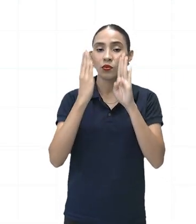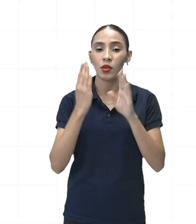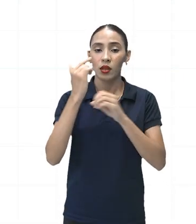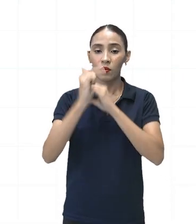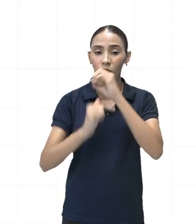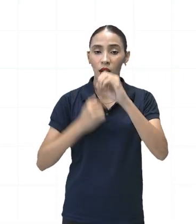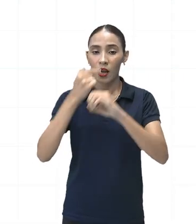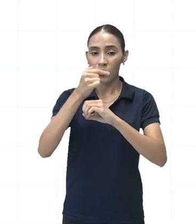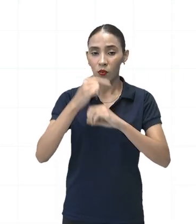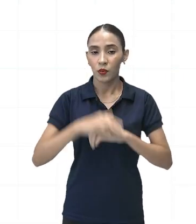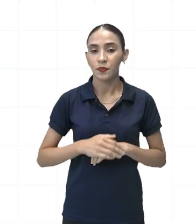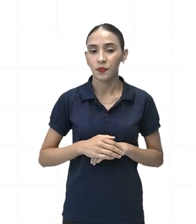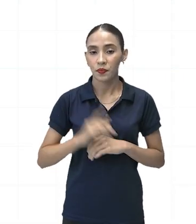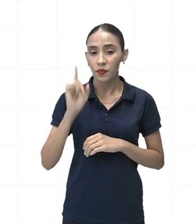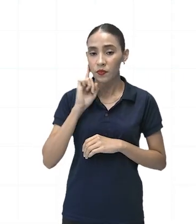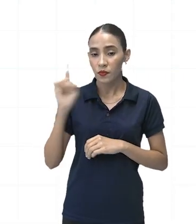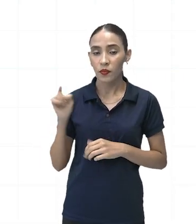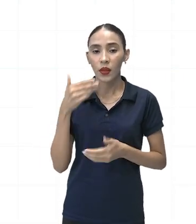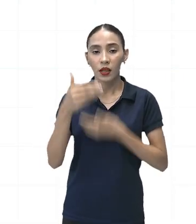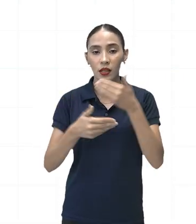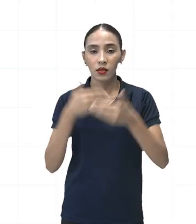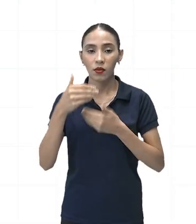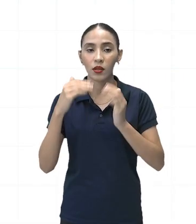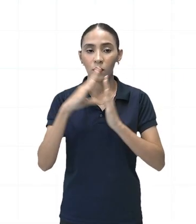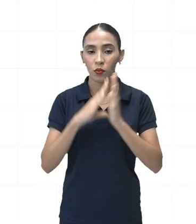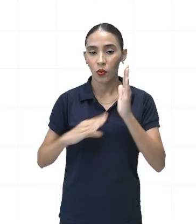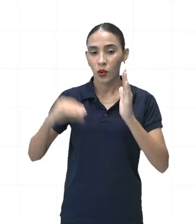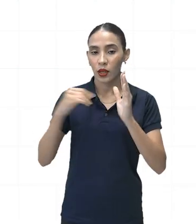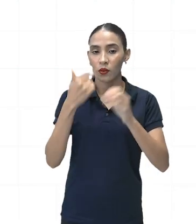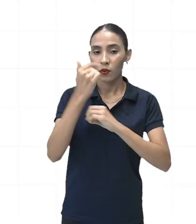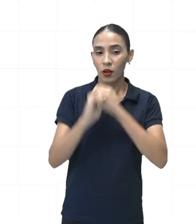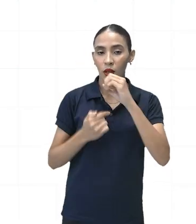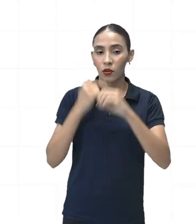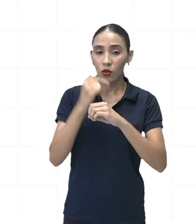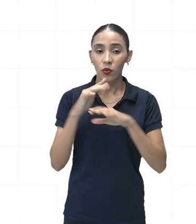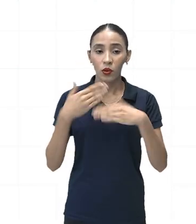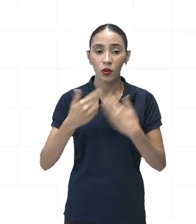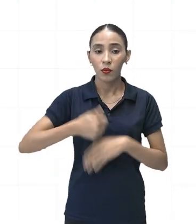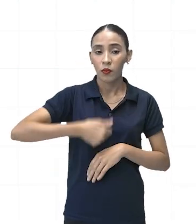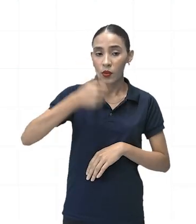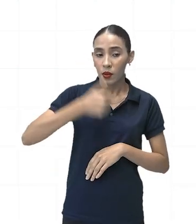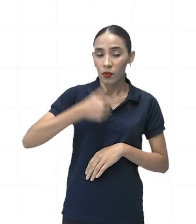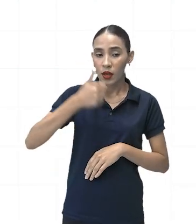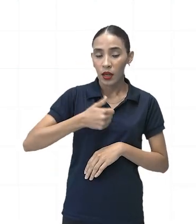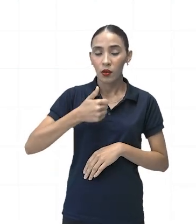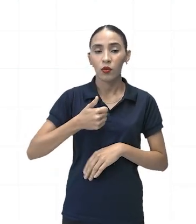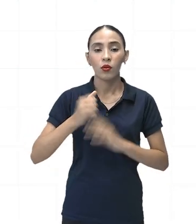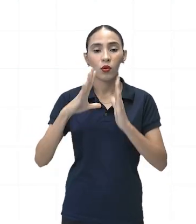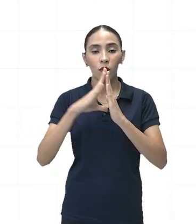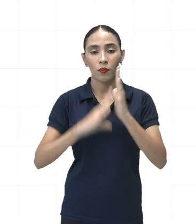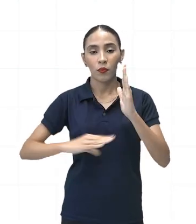dos átomos. Desenvolvimento dos modelos atômicos. Nosso primeiro modelo,